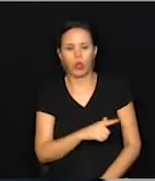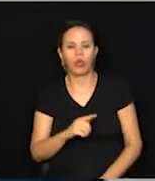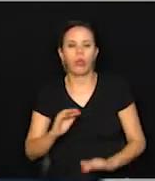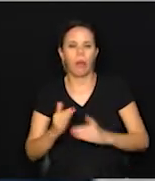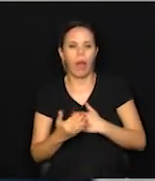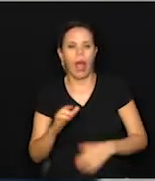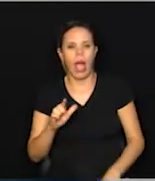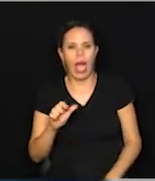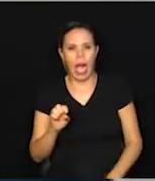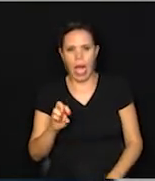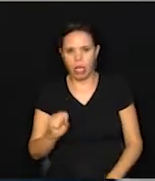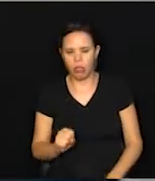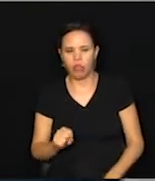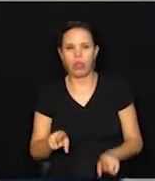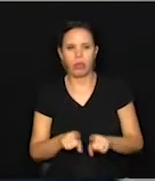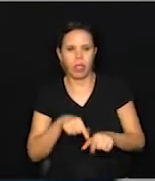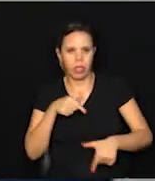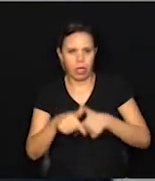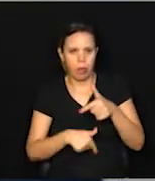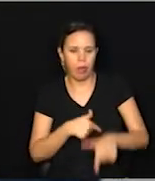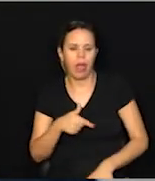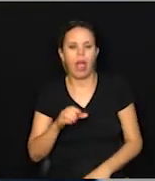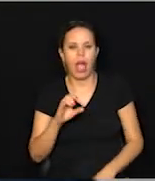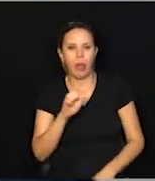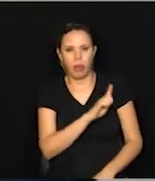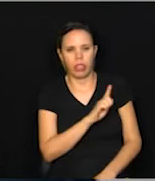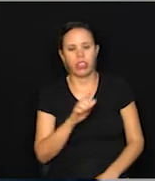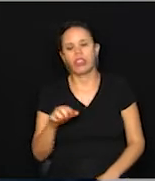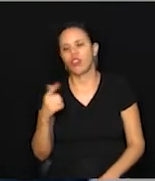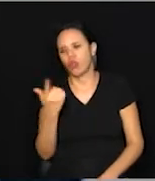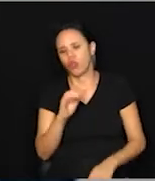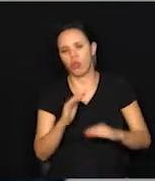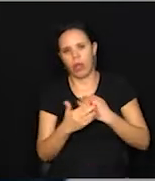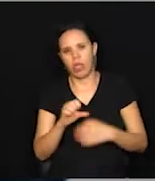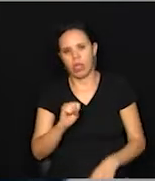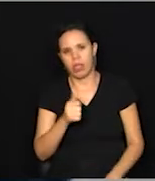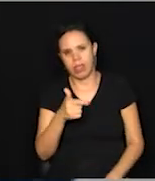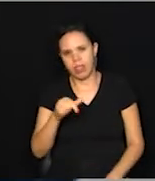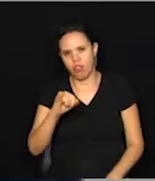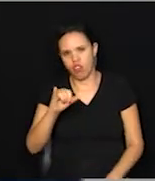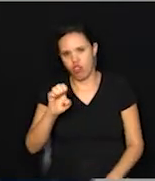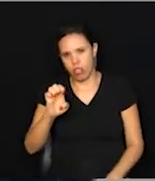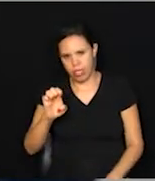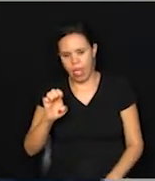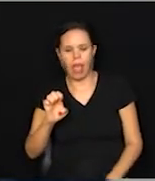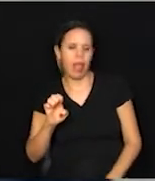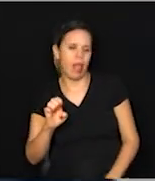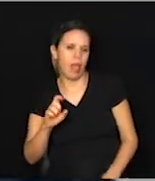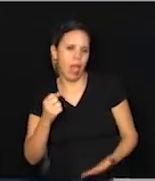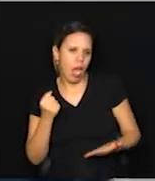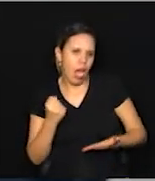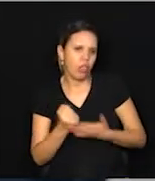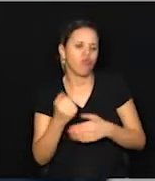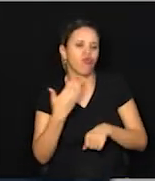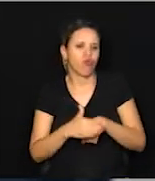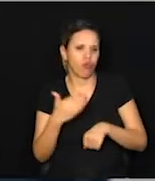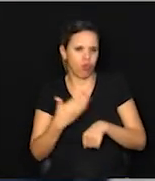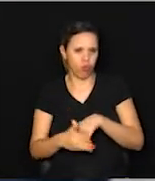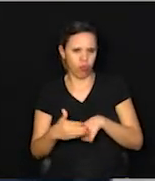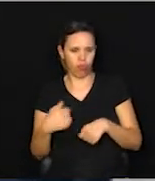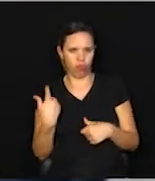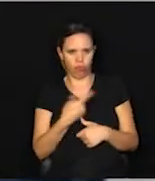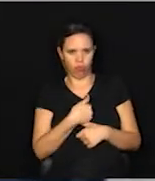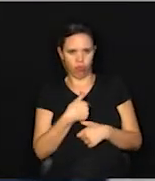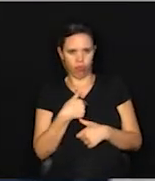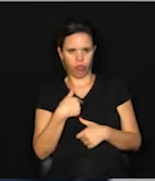que atuar um pouquinho no Campo Grande, no São José, para ajudar não só no treinamento, que é uma função nossa da